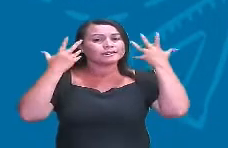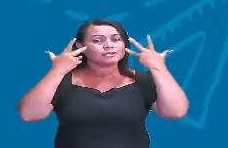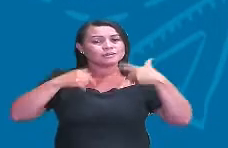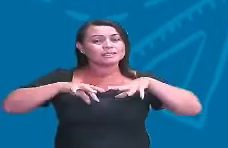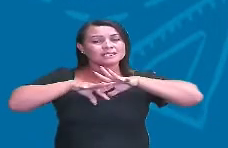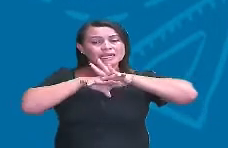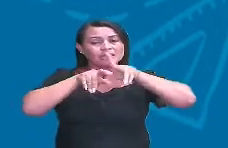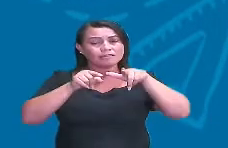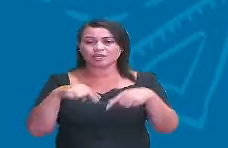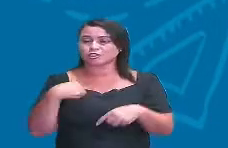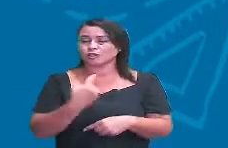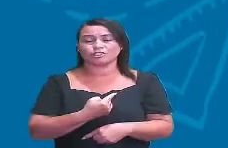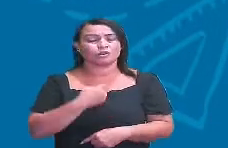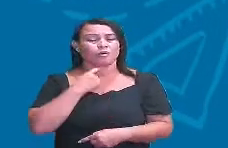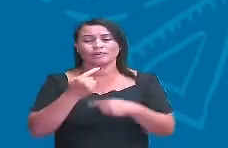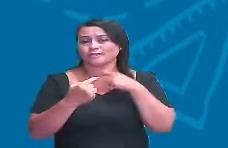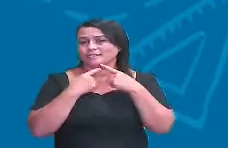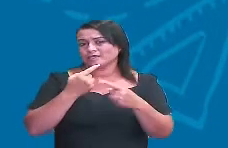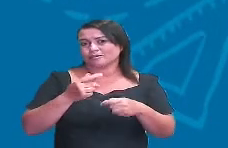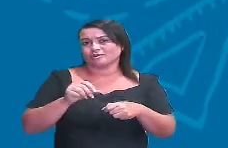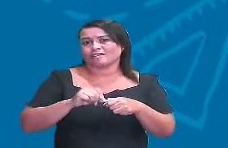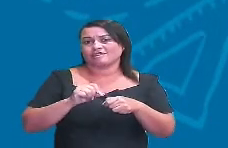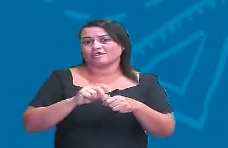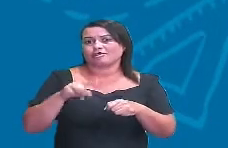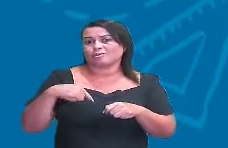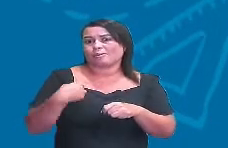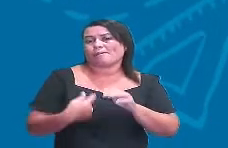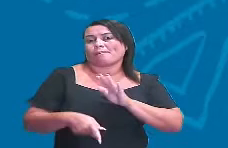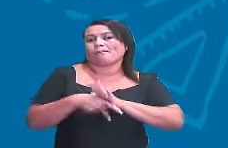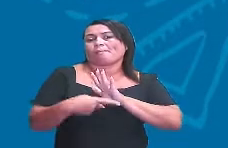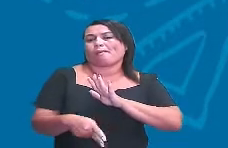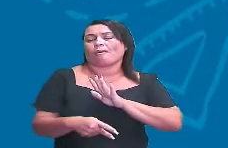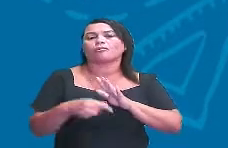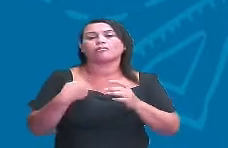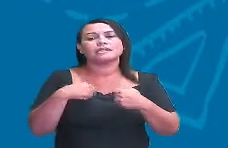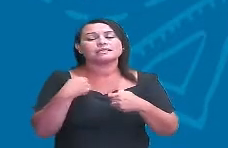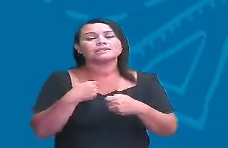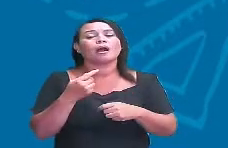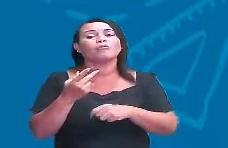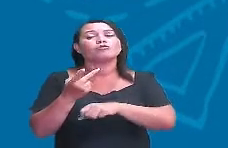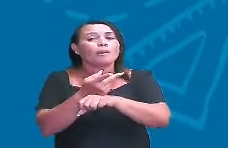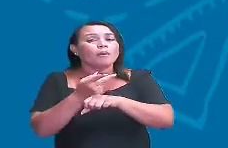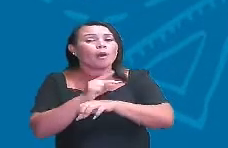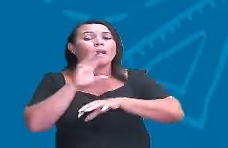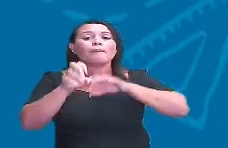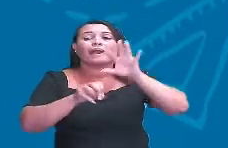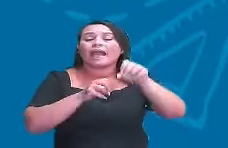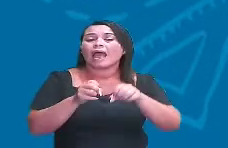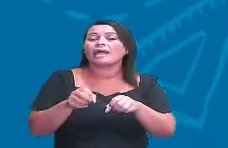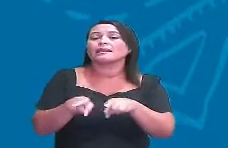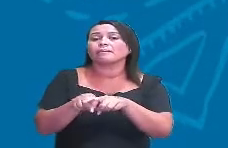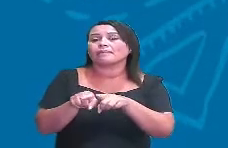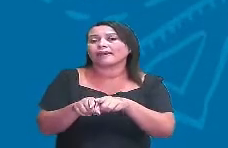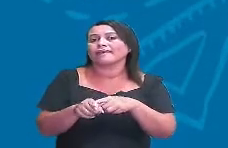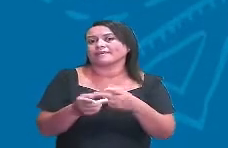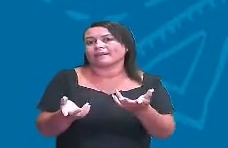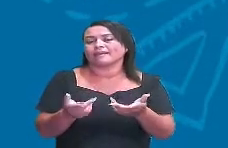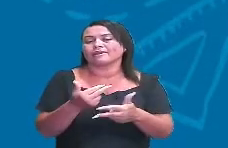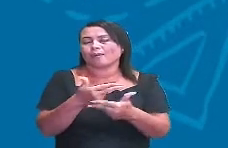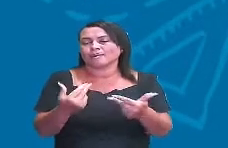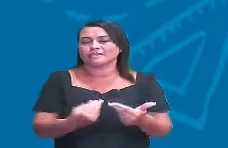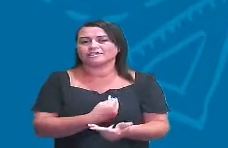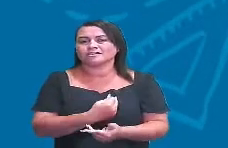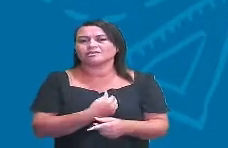não somos capazes de produzir o nosso próprio alimento e, portanto, a gente tem que se alimentar de outros animais, de outros seres vivos ou